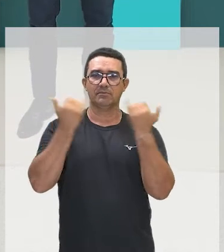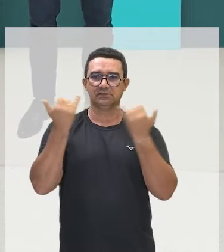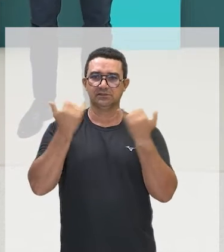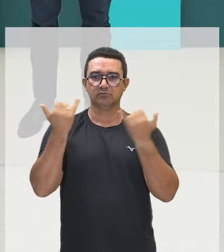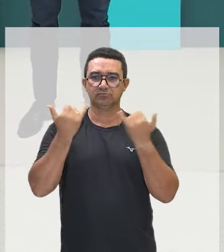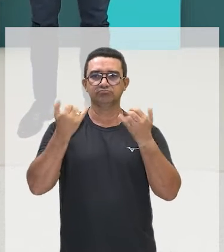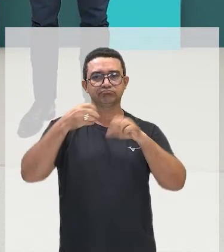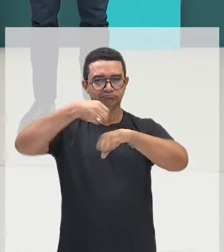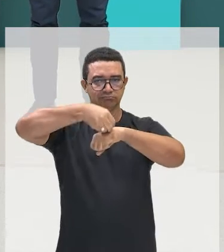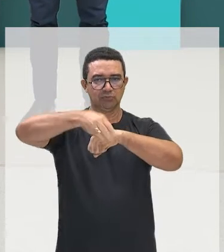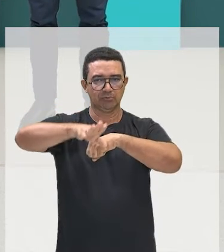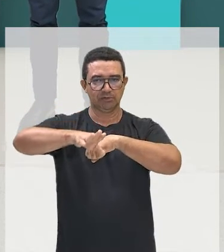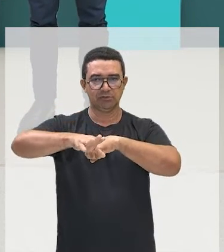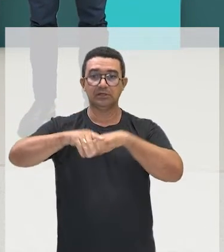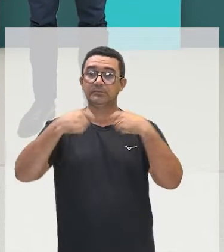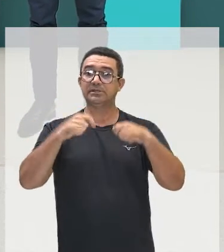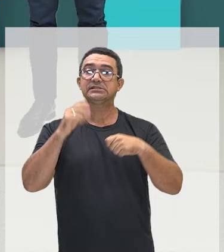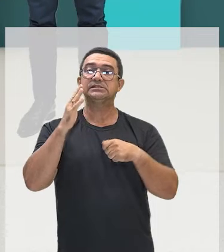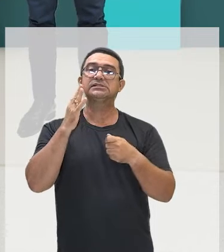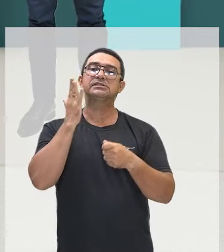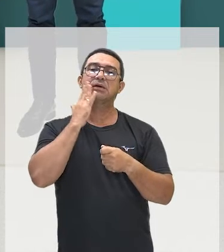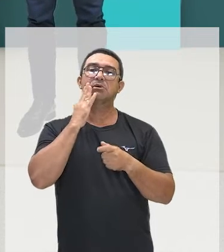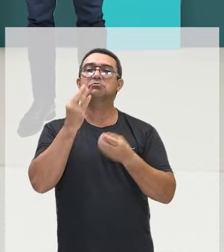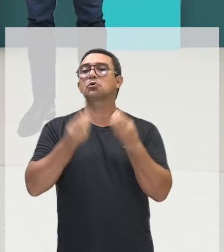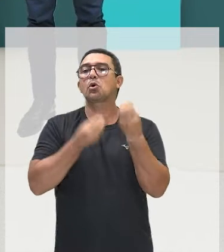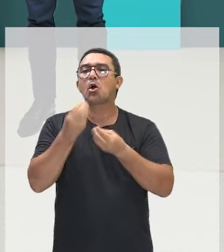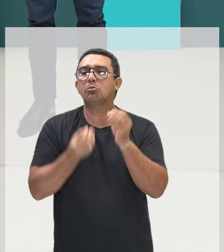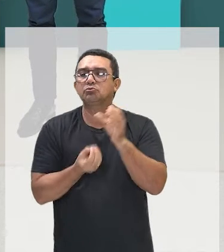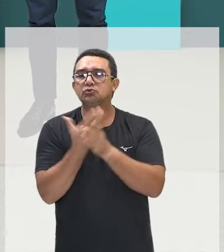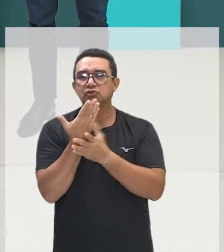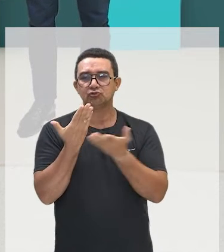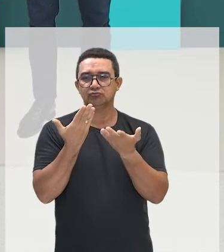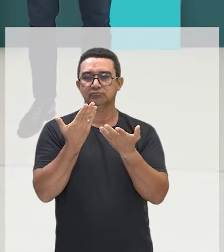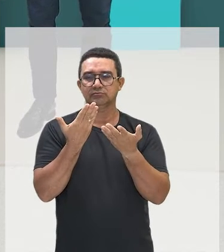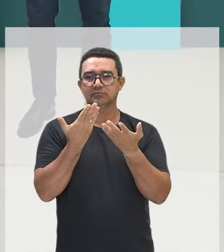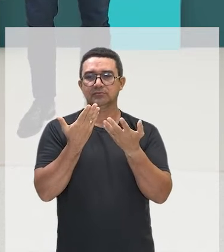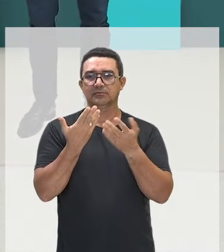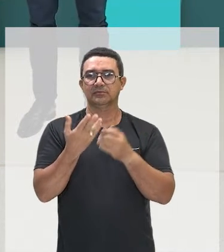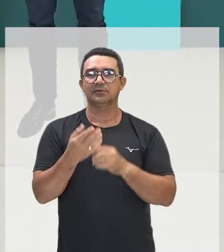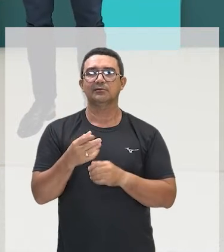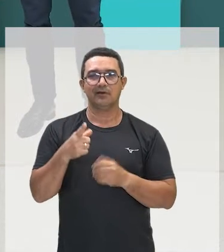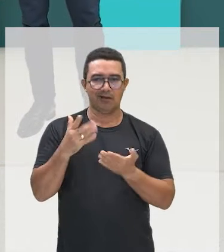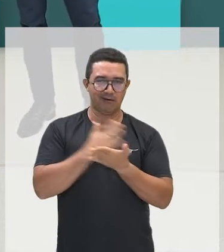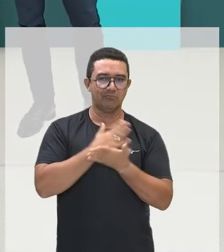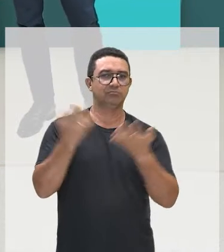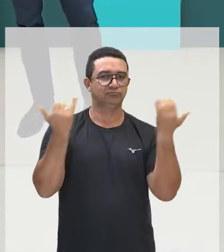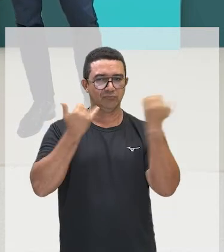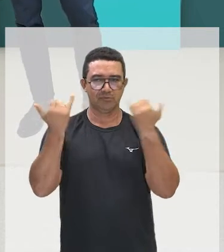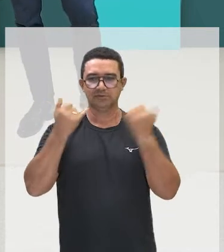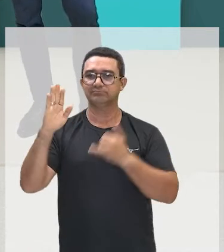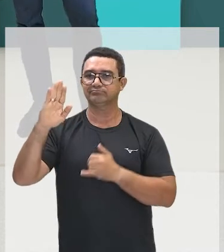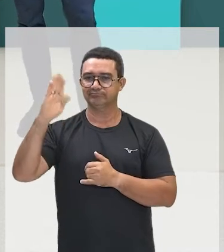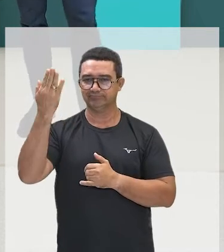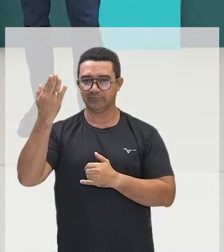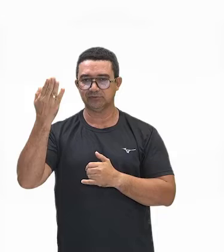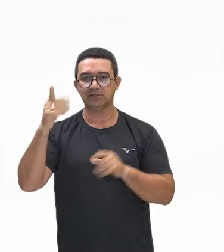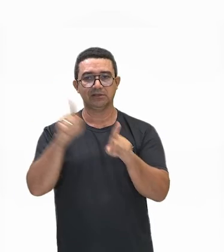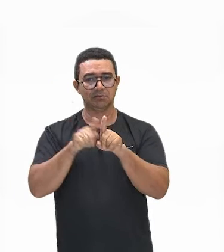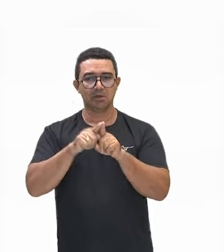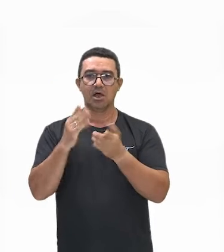são fake news, que são informações falsas, inclusive aí alguns projetos para criminalizar, tá bom? Continuando agora.